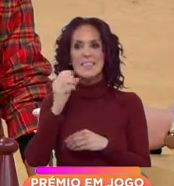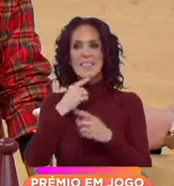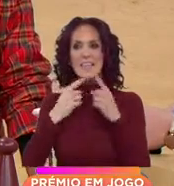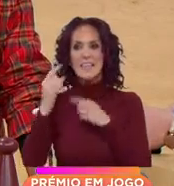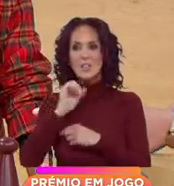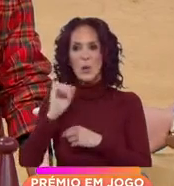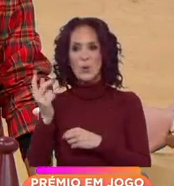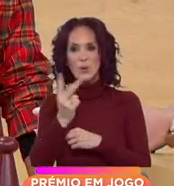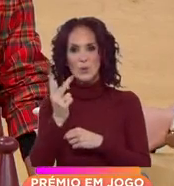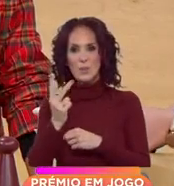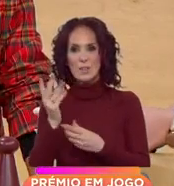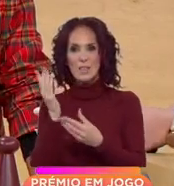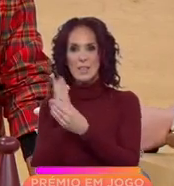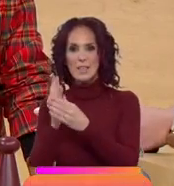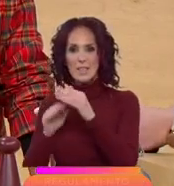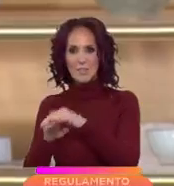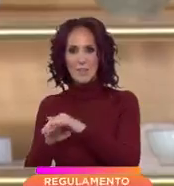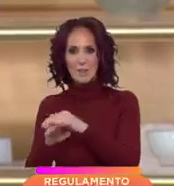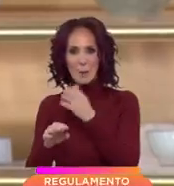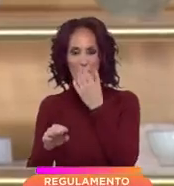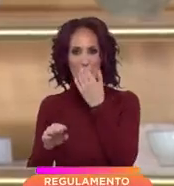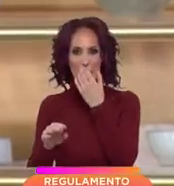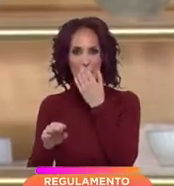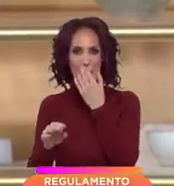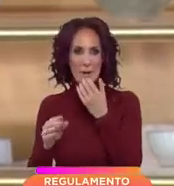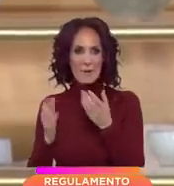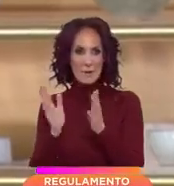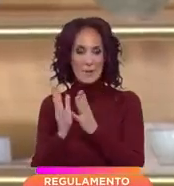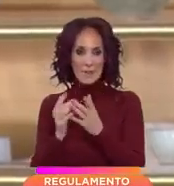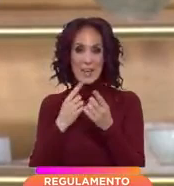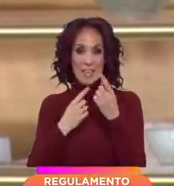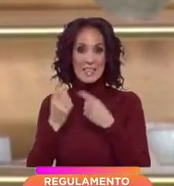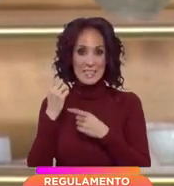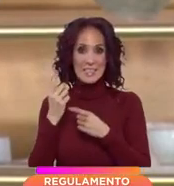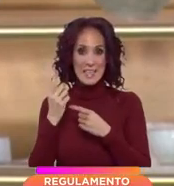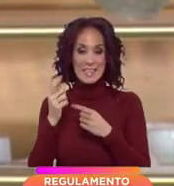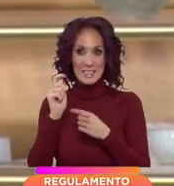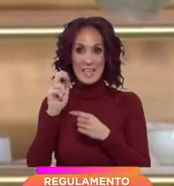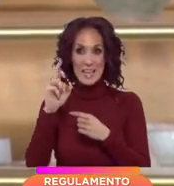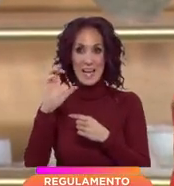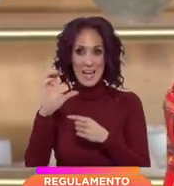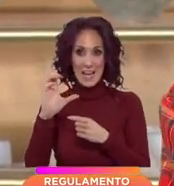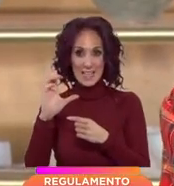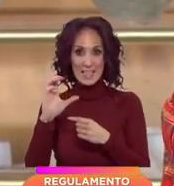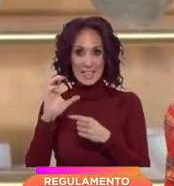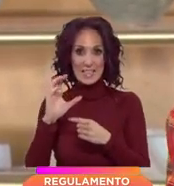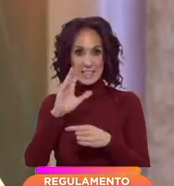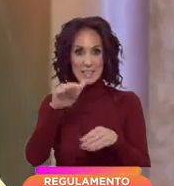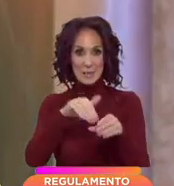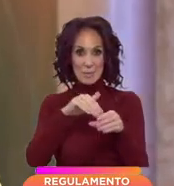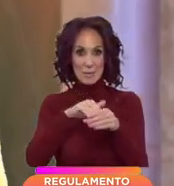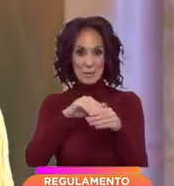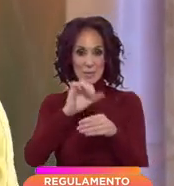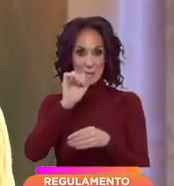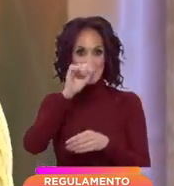730 queixas. Foi tudo arquivado. Foi tudo para onde? Foi tudo. Estamos a falar das queixas na ERC. Estamos a falar das queixas da ERC sobre a participação do Bruno na casa do